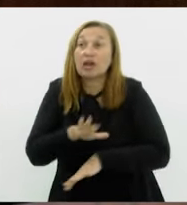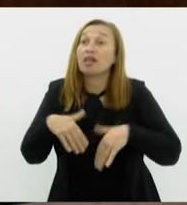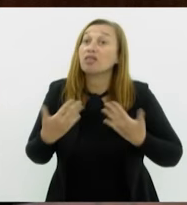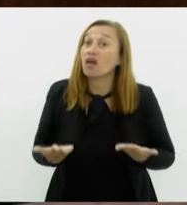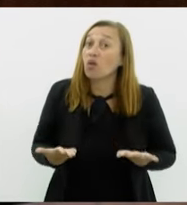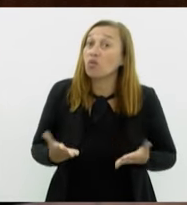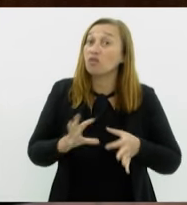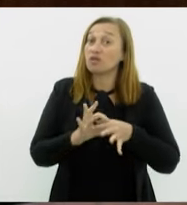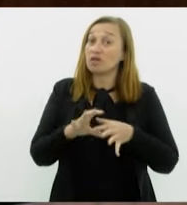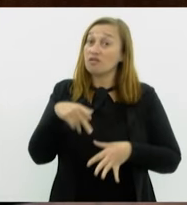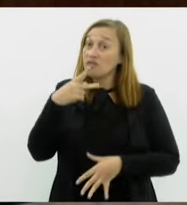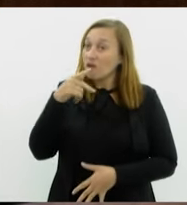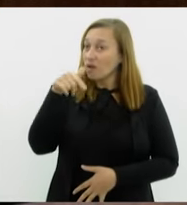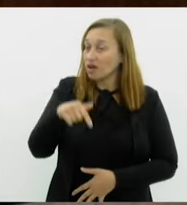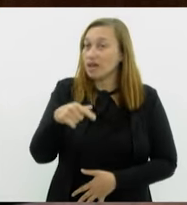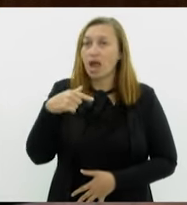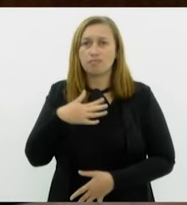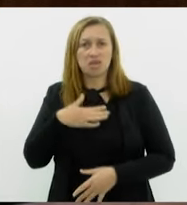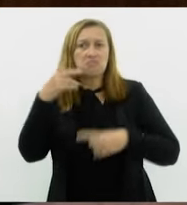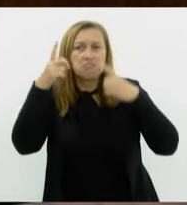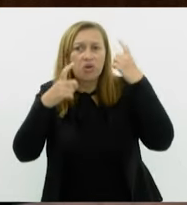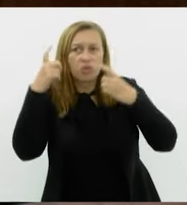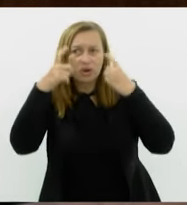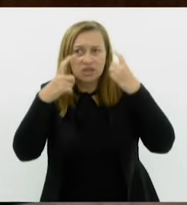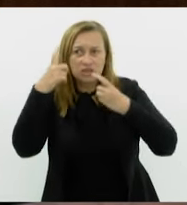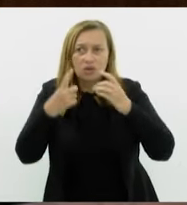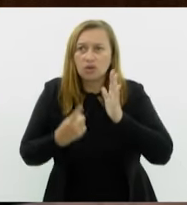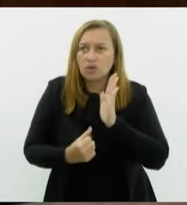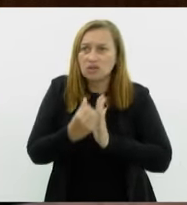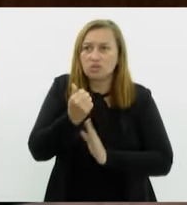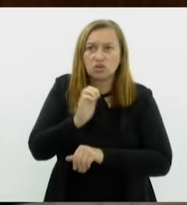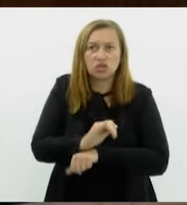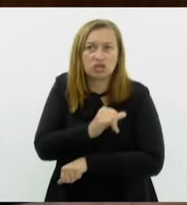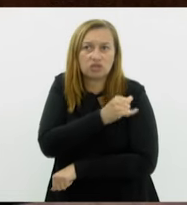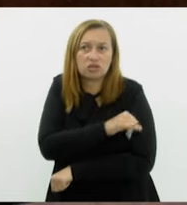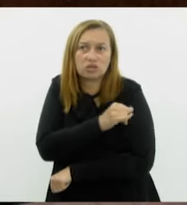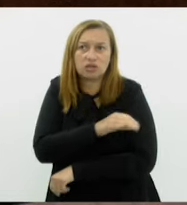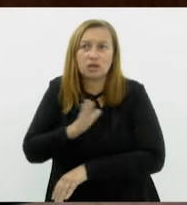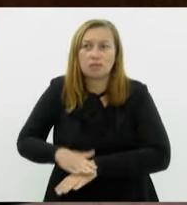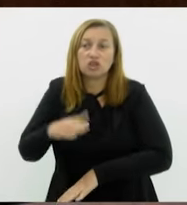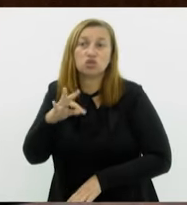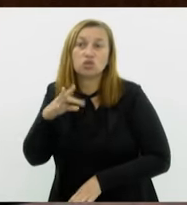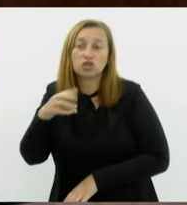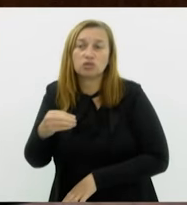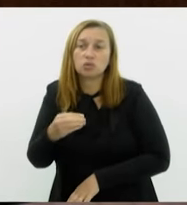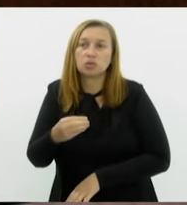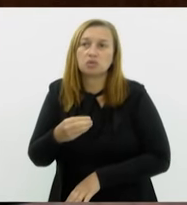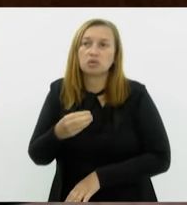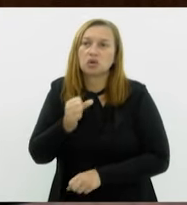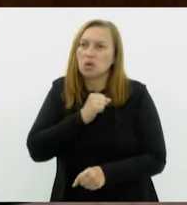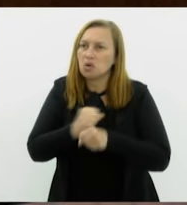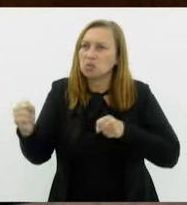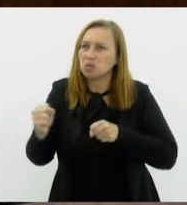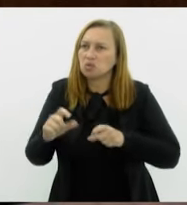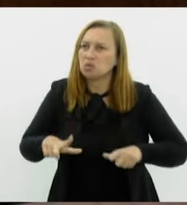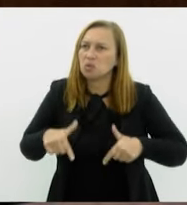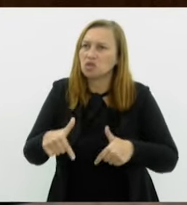aqui a minha preocupação com o orçamento do estado do Rio e, mais do que isso, o repúdio a uma